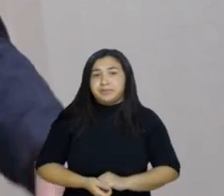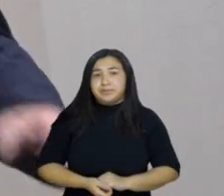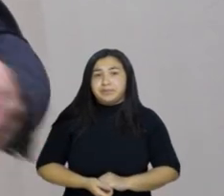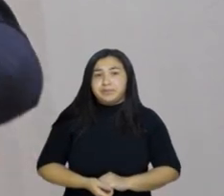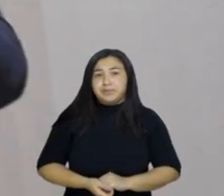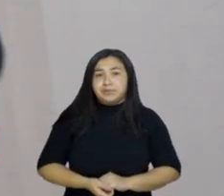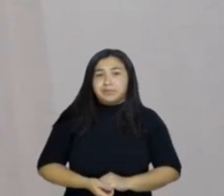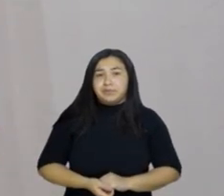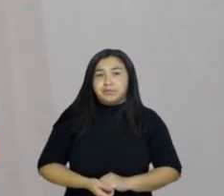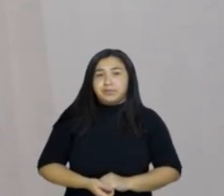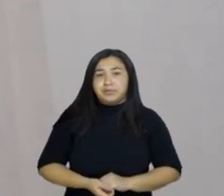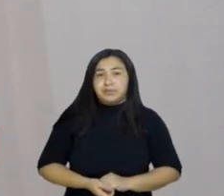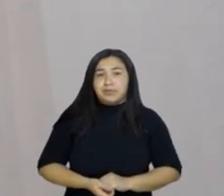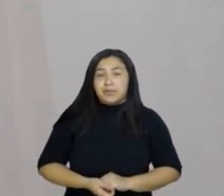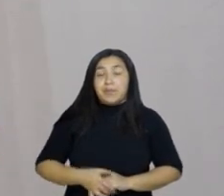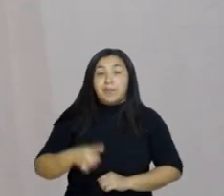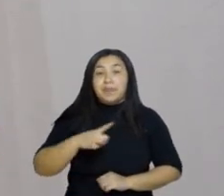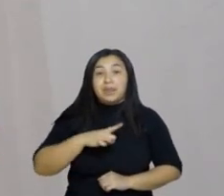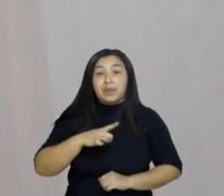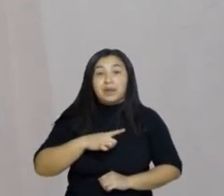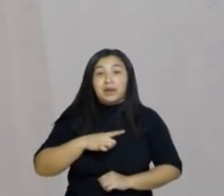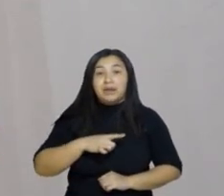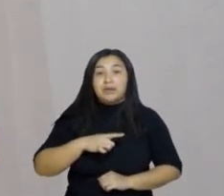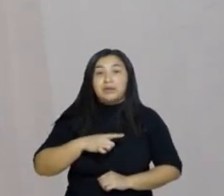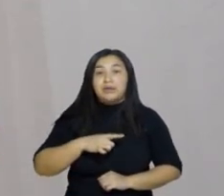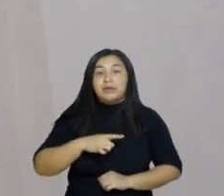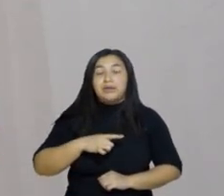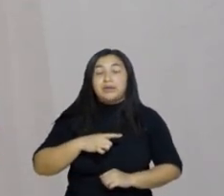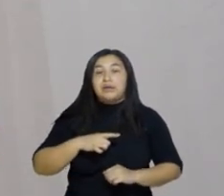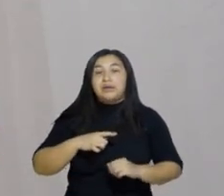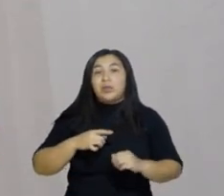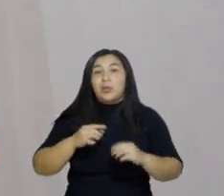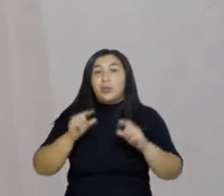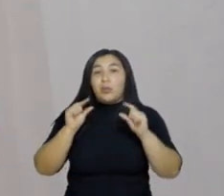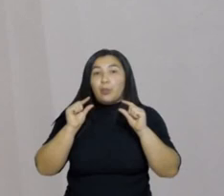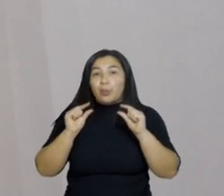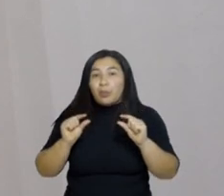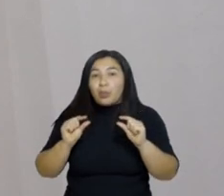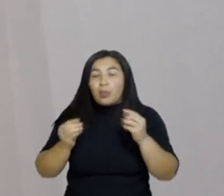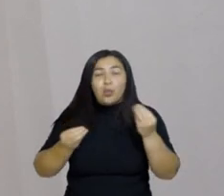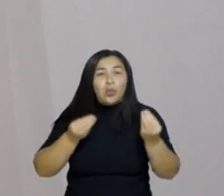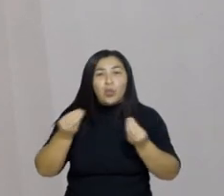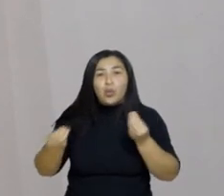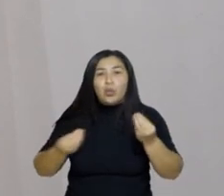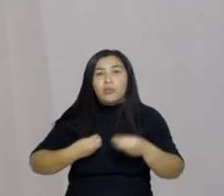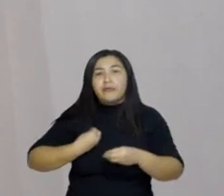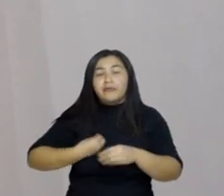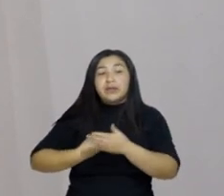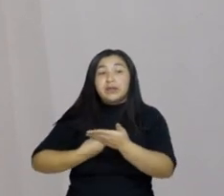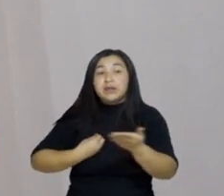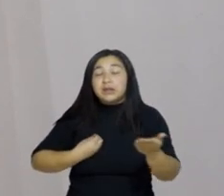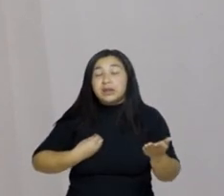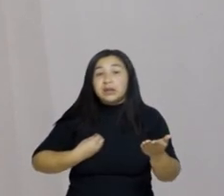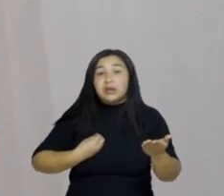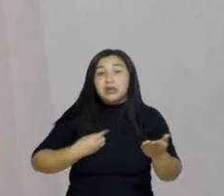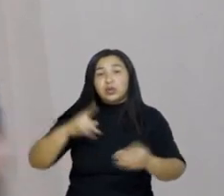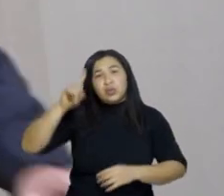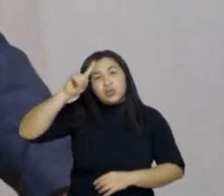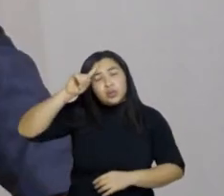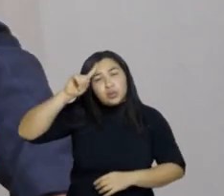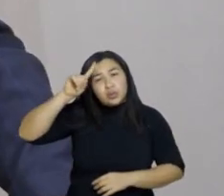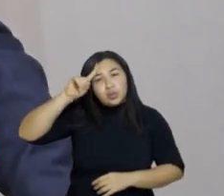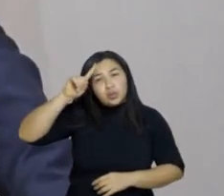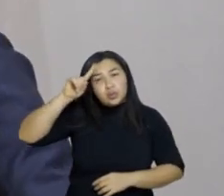onde se tem trazido presente um pouco desta realidade que faz parte